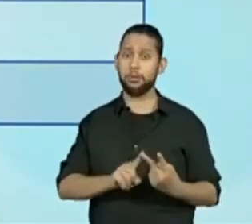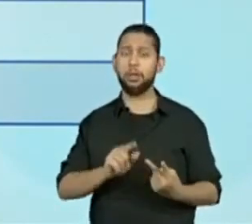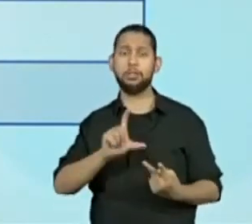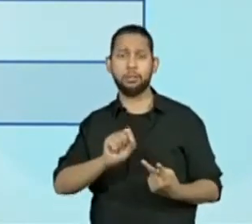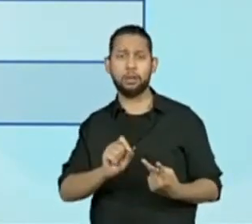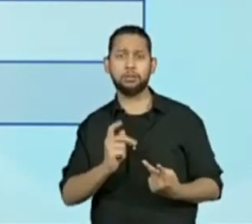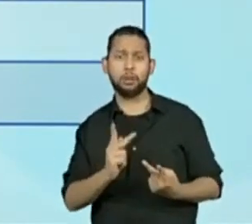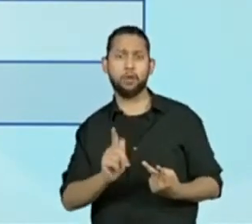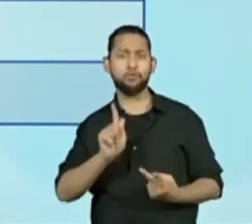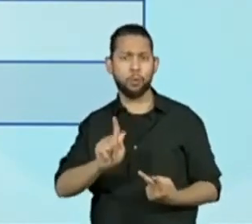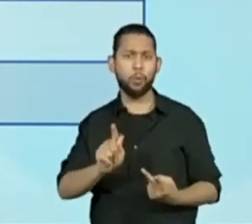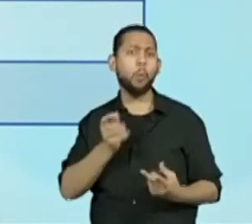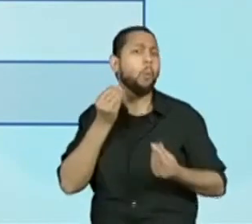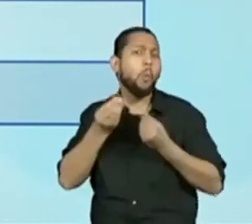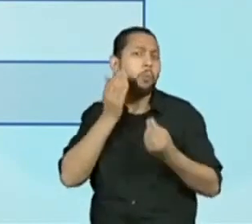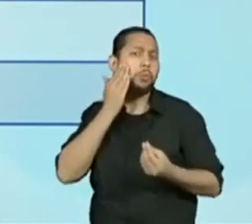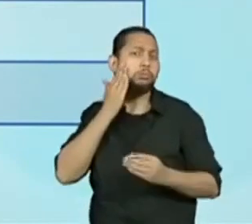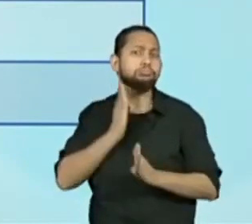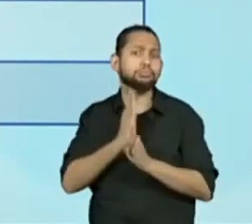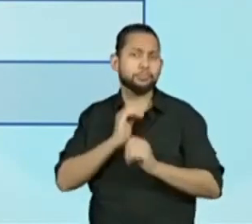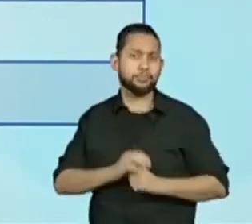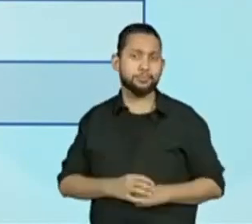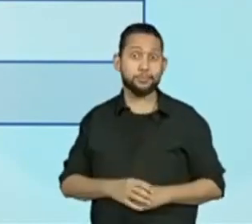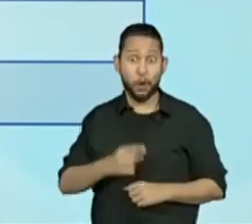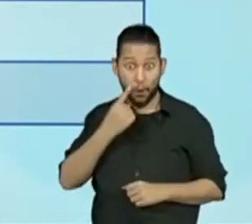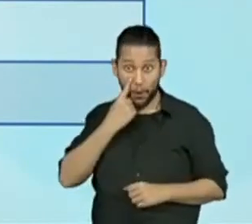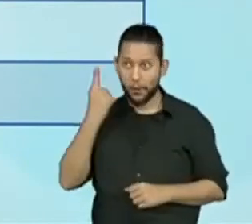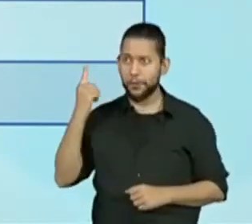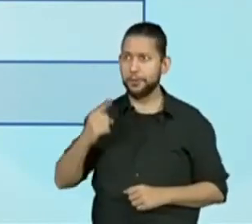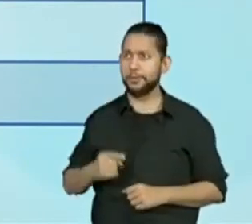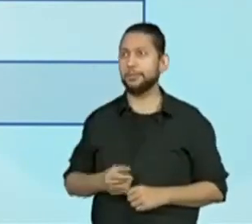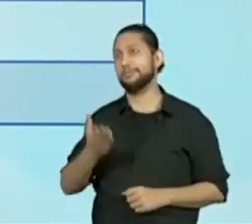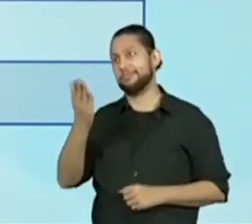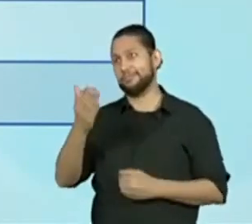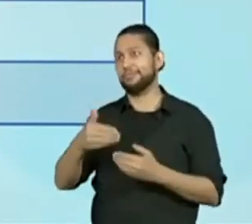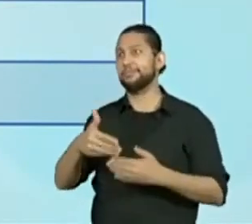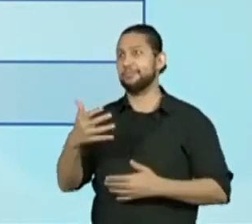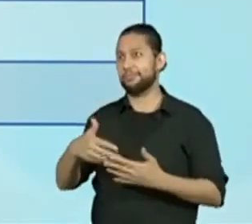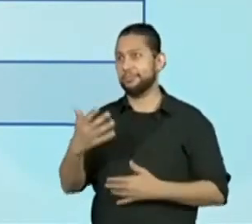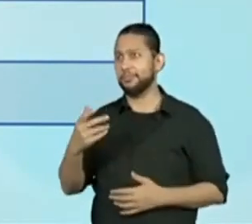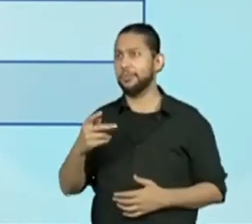e olha só a professora